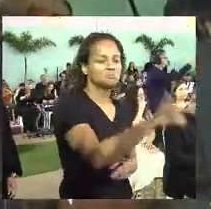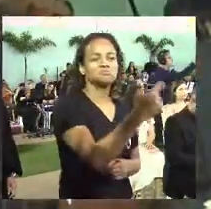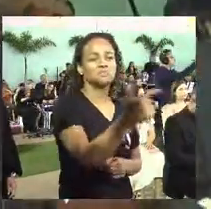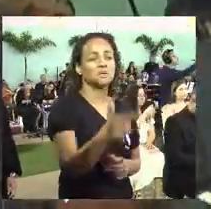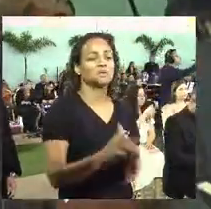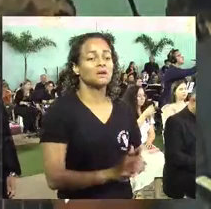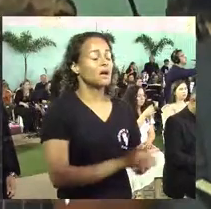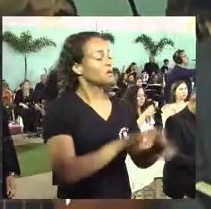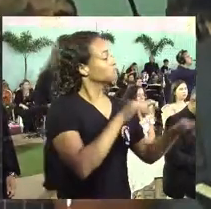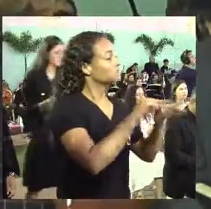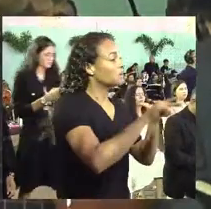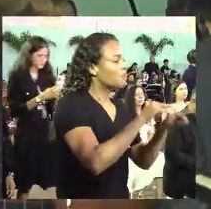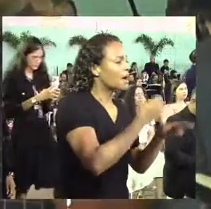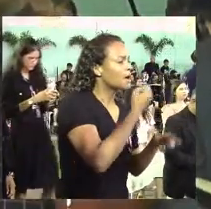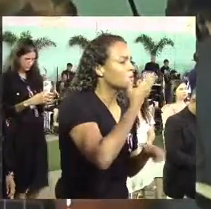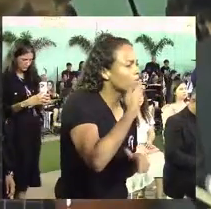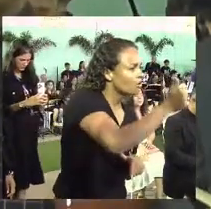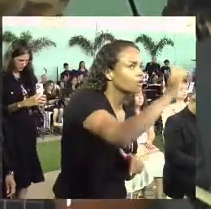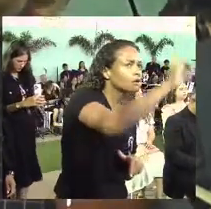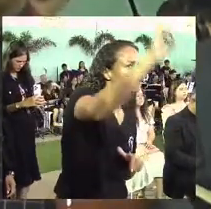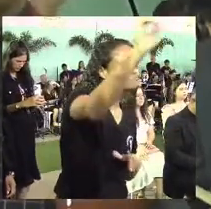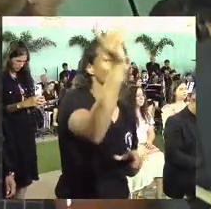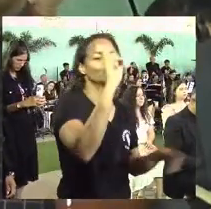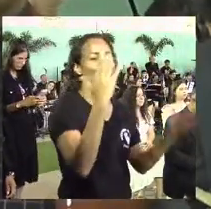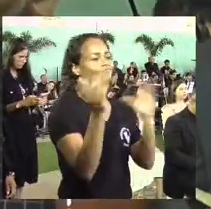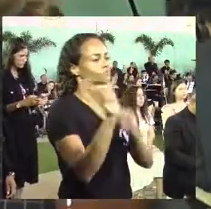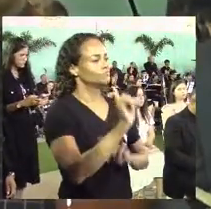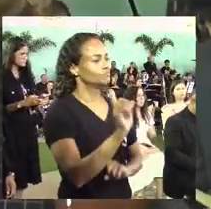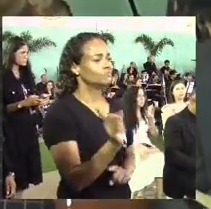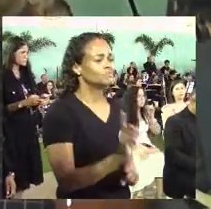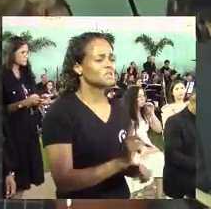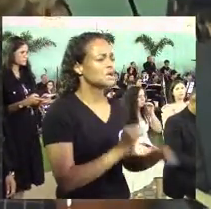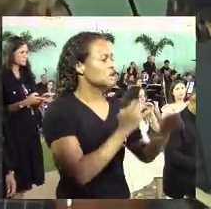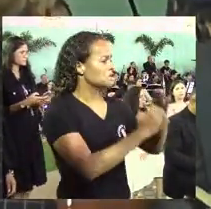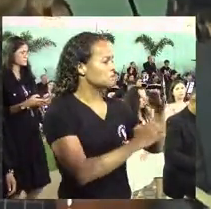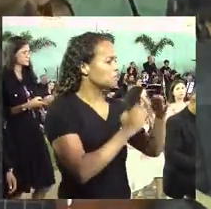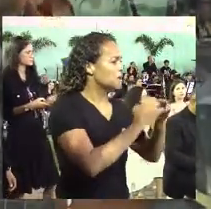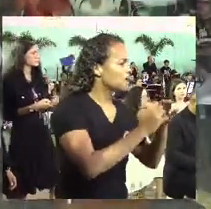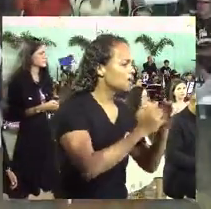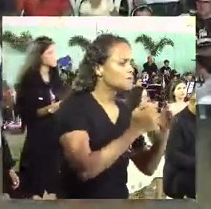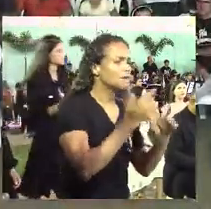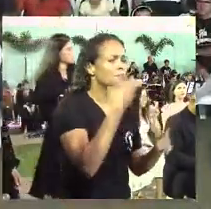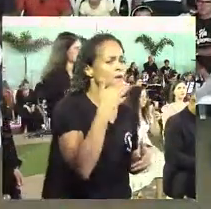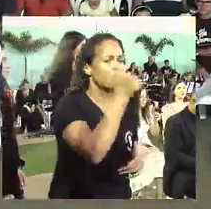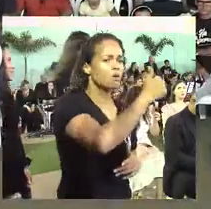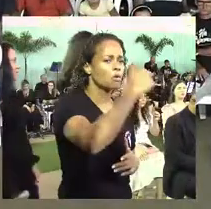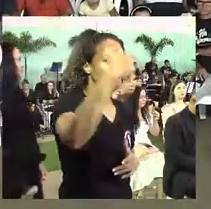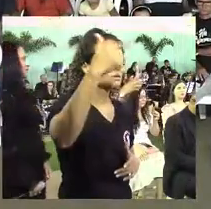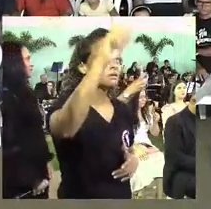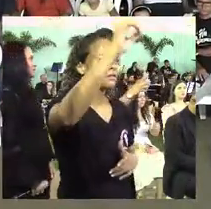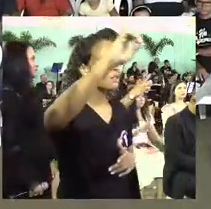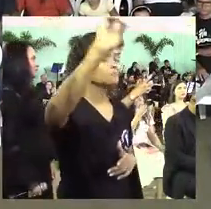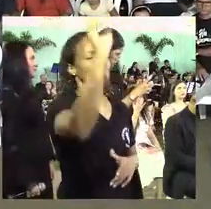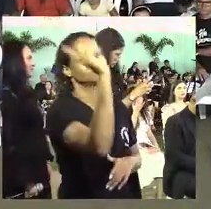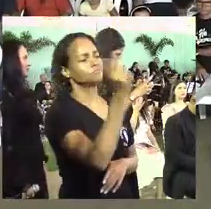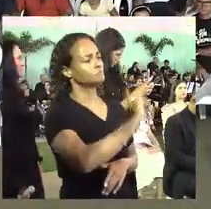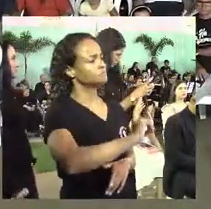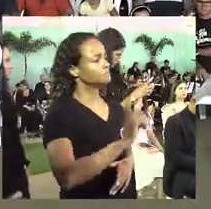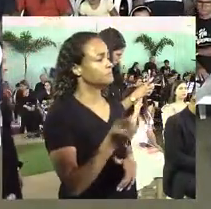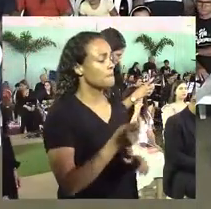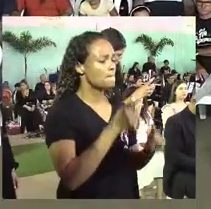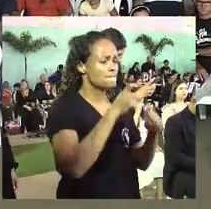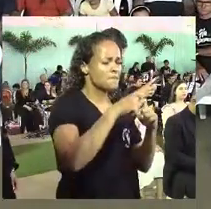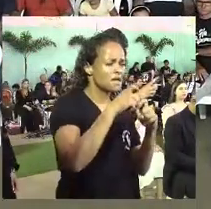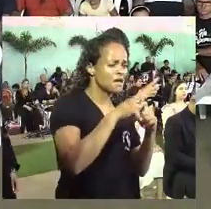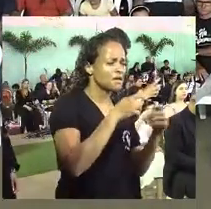que dê mais provisão do que ele não não tem empresa que demais prosperidade do que ele não não tem médico